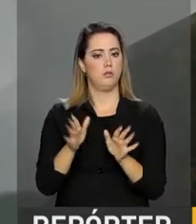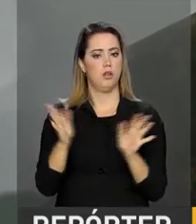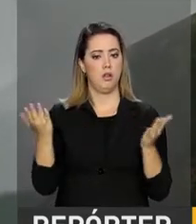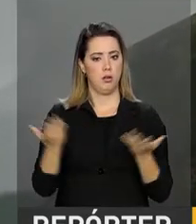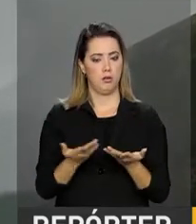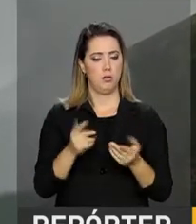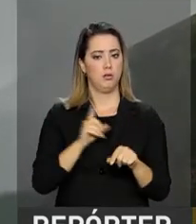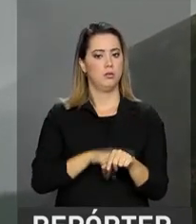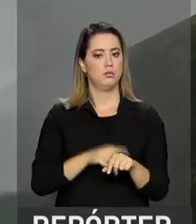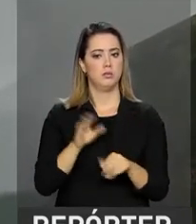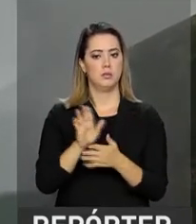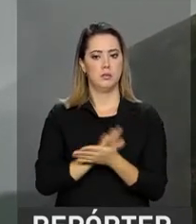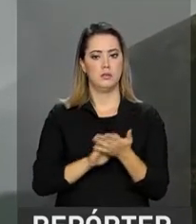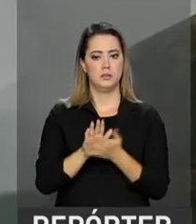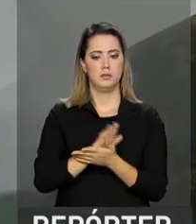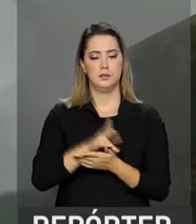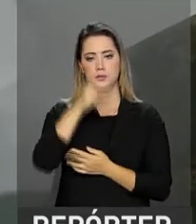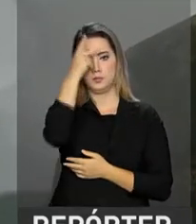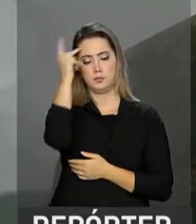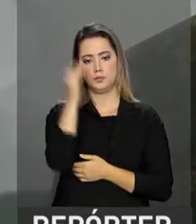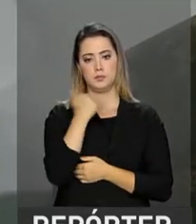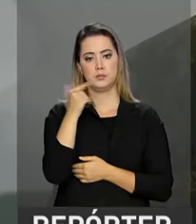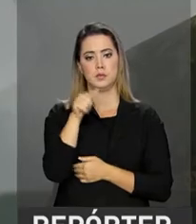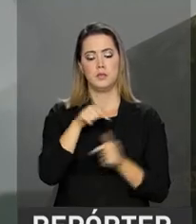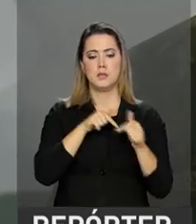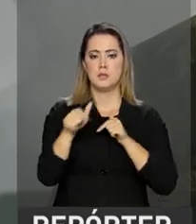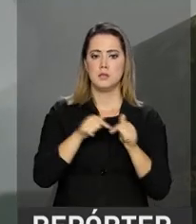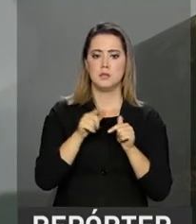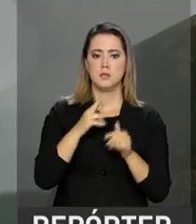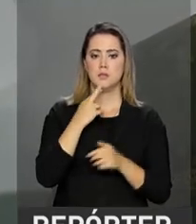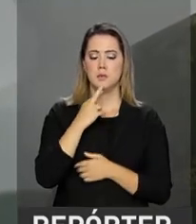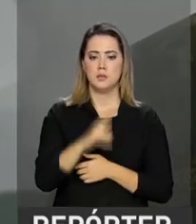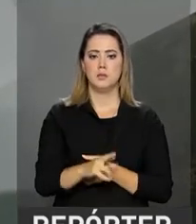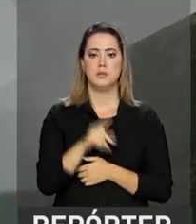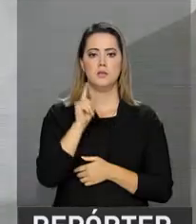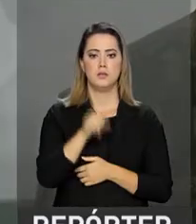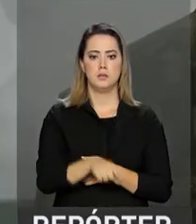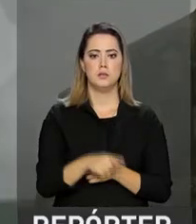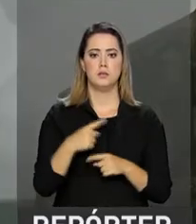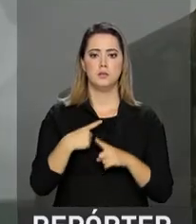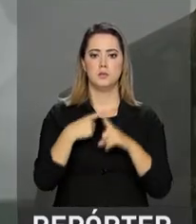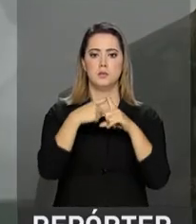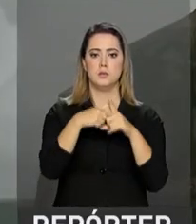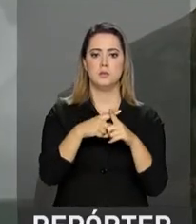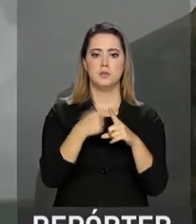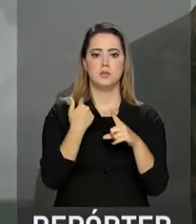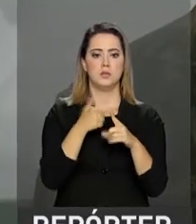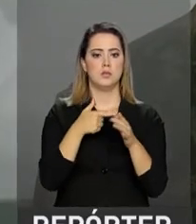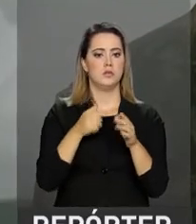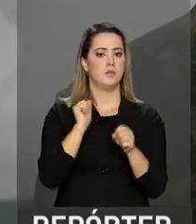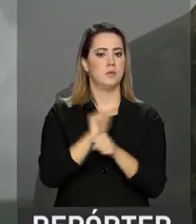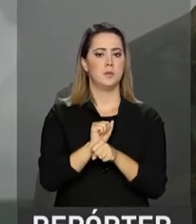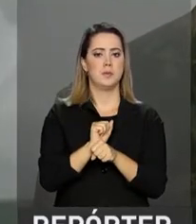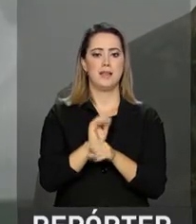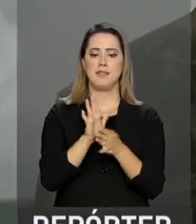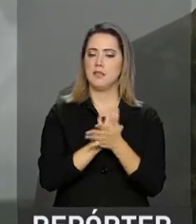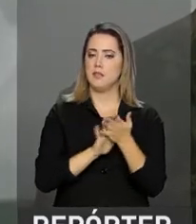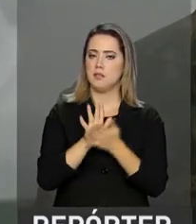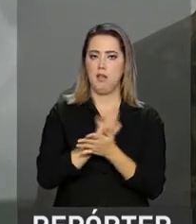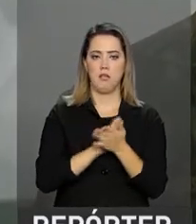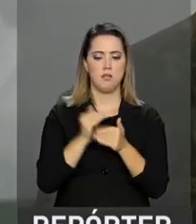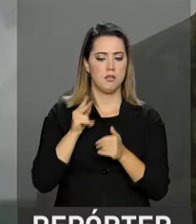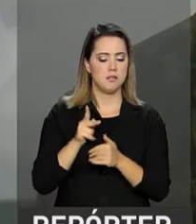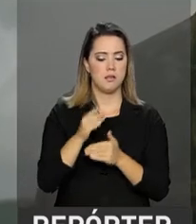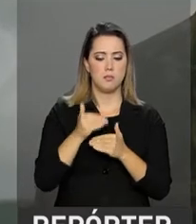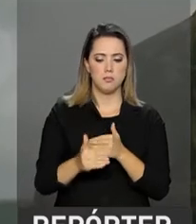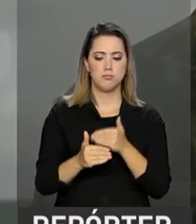o presente momento, essa operação resultou de modo satisfatório. Nós não vamos recuar um milímetro e cada vez